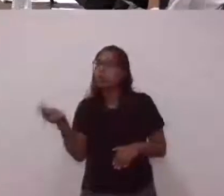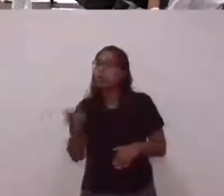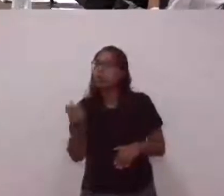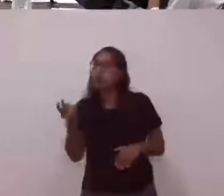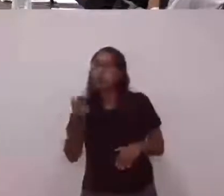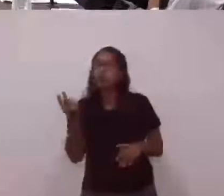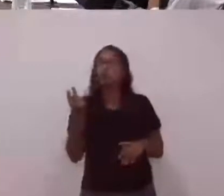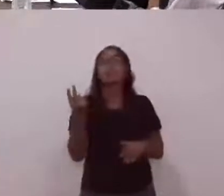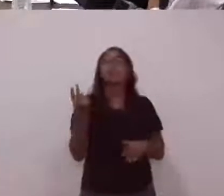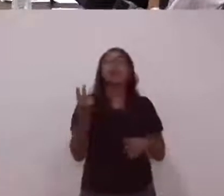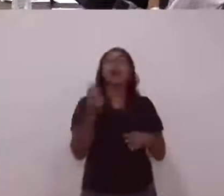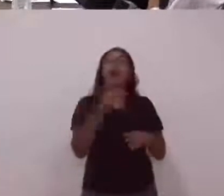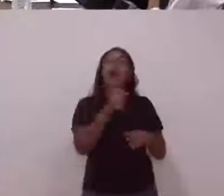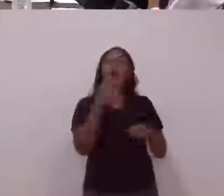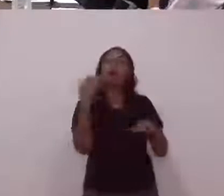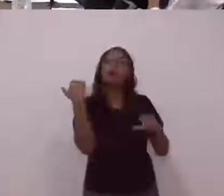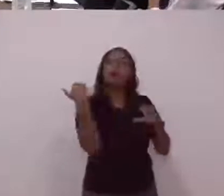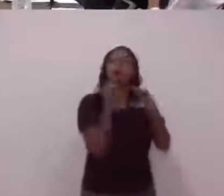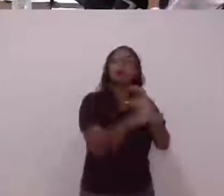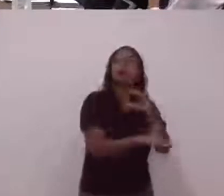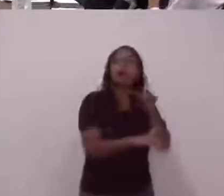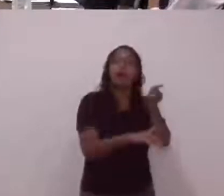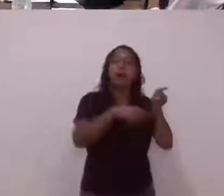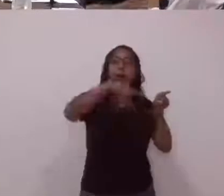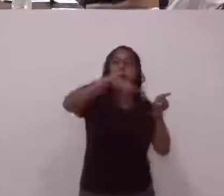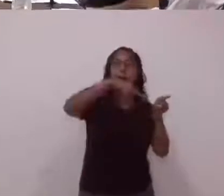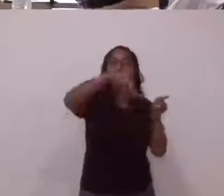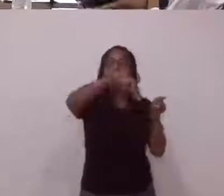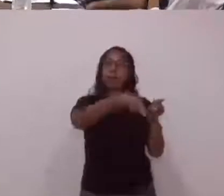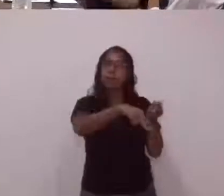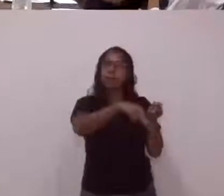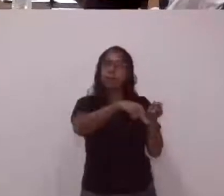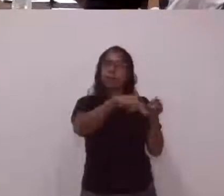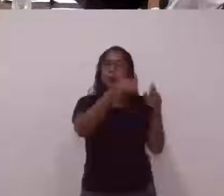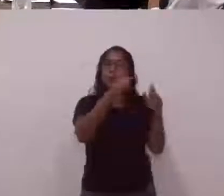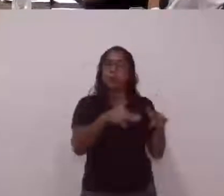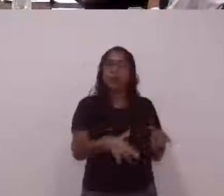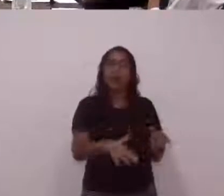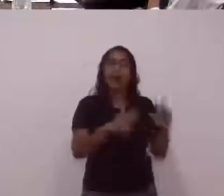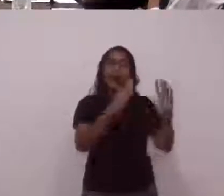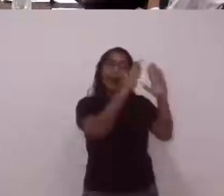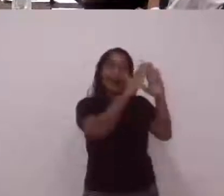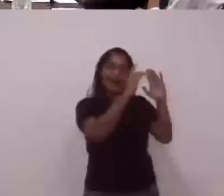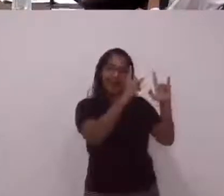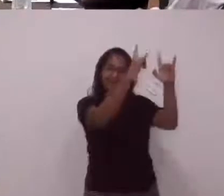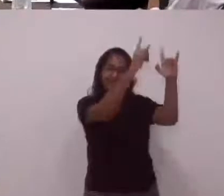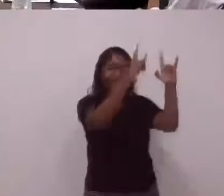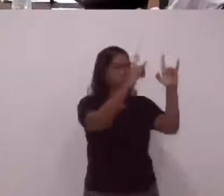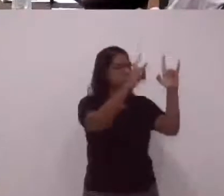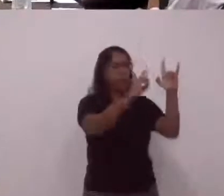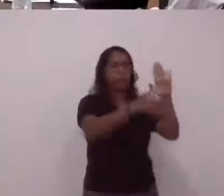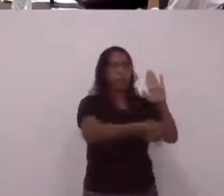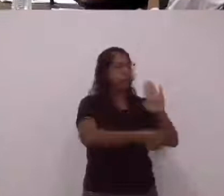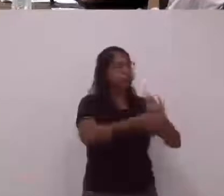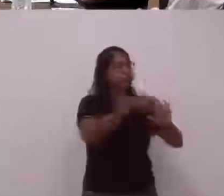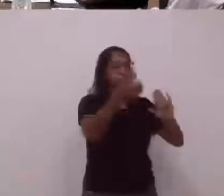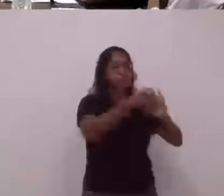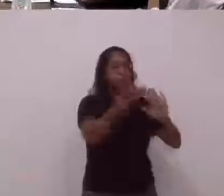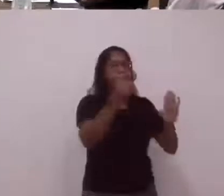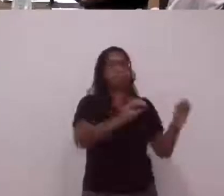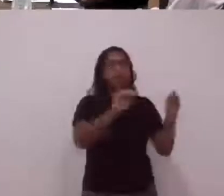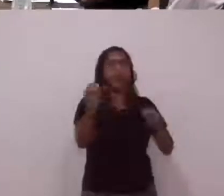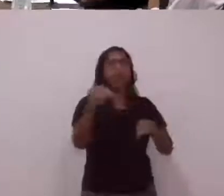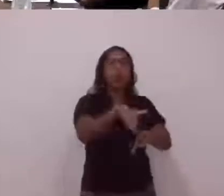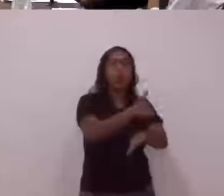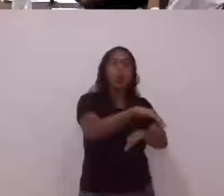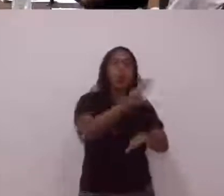notificação extrajudicial ao comando local da PM, para que desocupasse o local onde estava instalado Rua Antônio Von